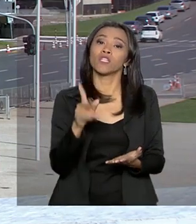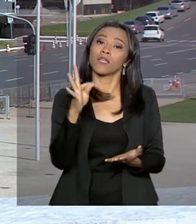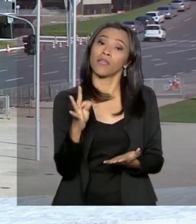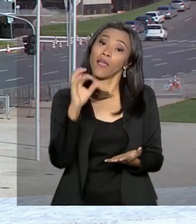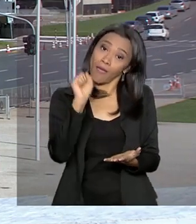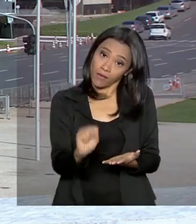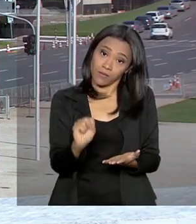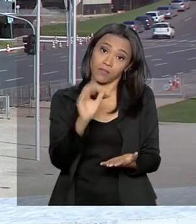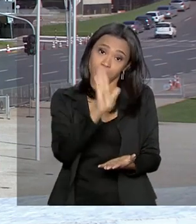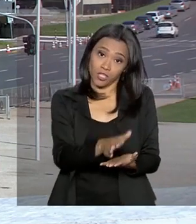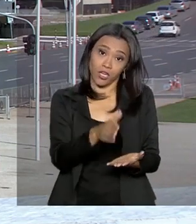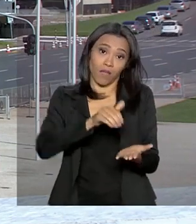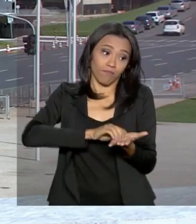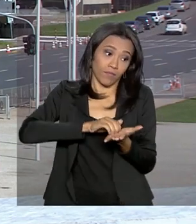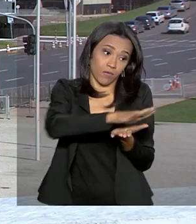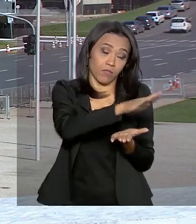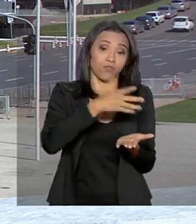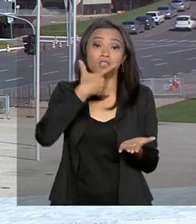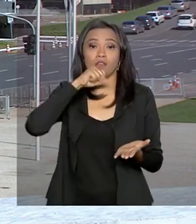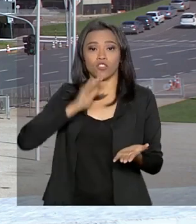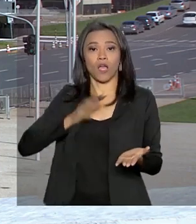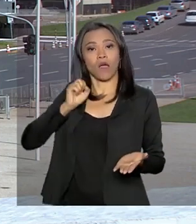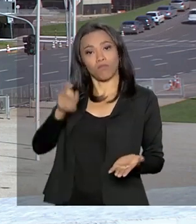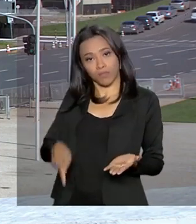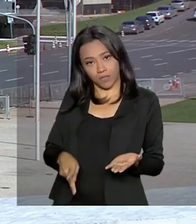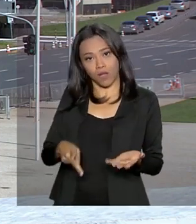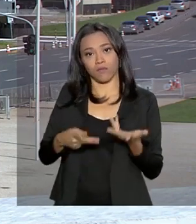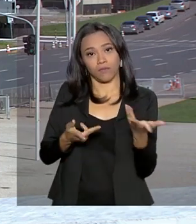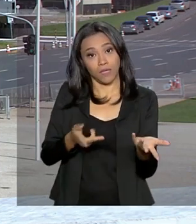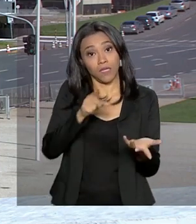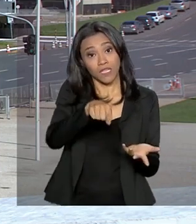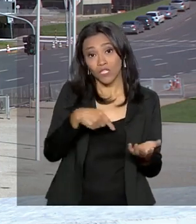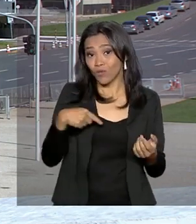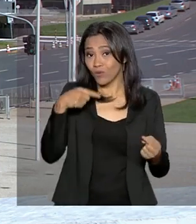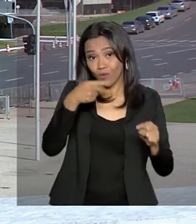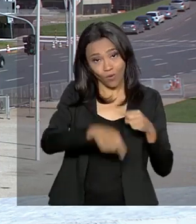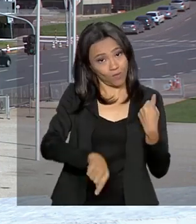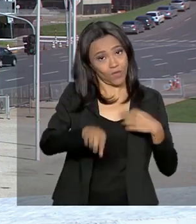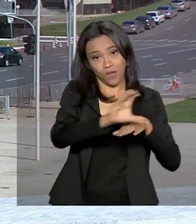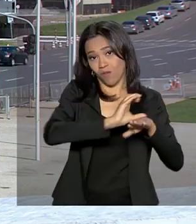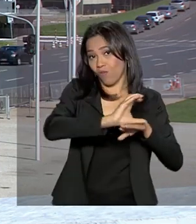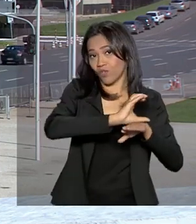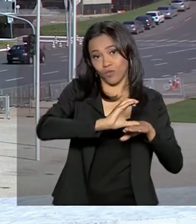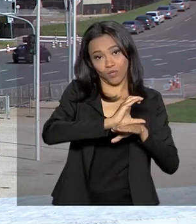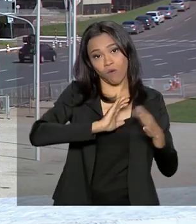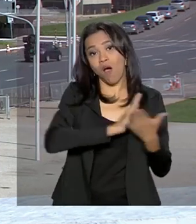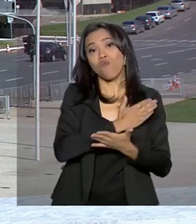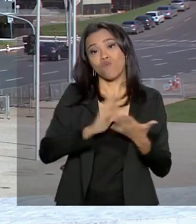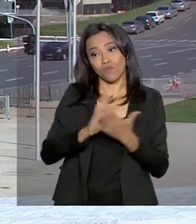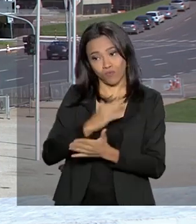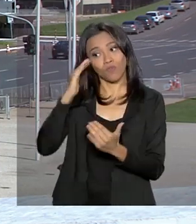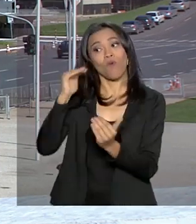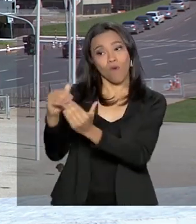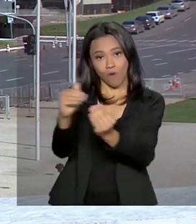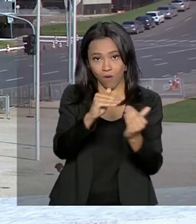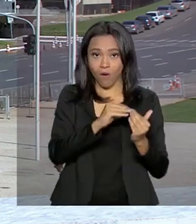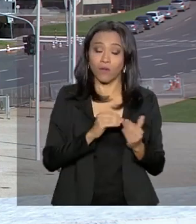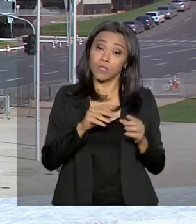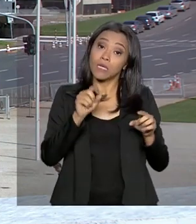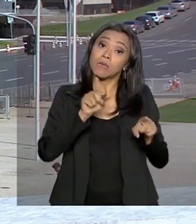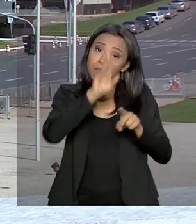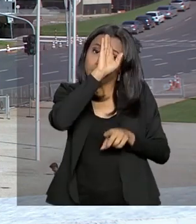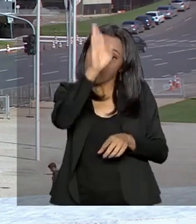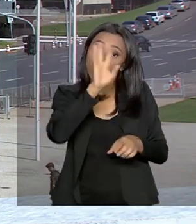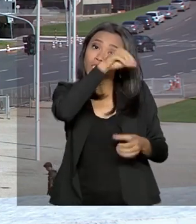já aposentados. Esses termos, esses pontos são considerados inconstitucionais por alguns parlamentares e justamente na CCJ, onde